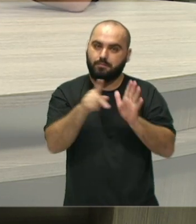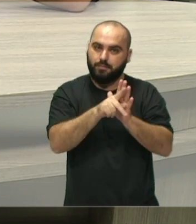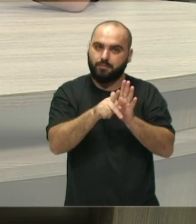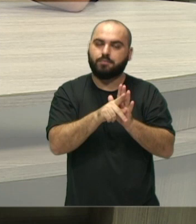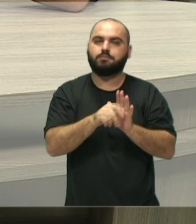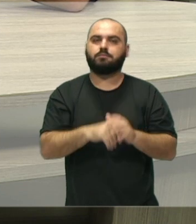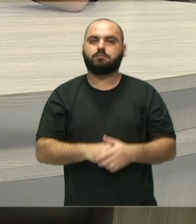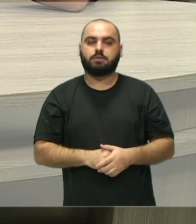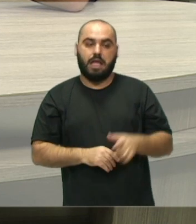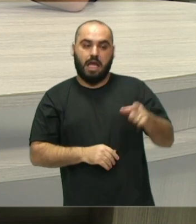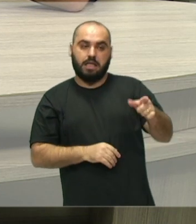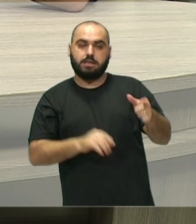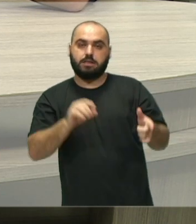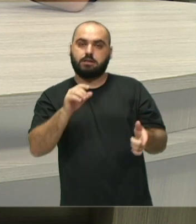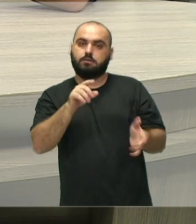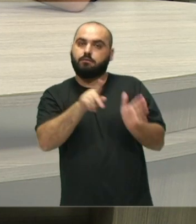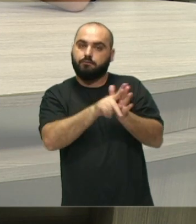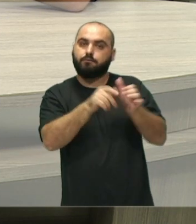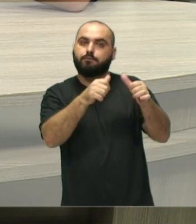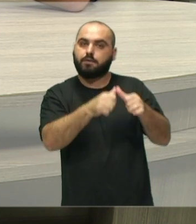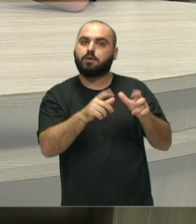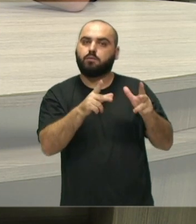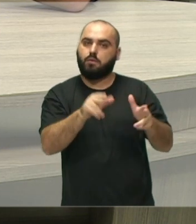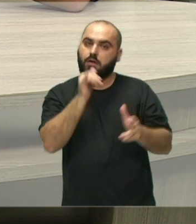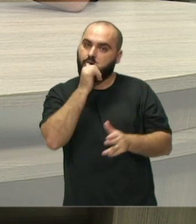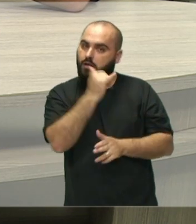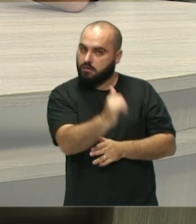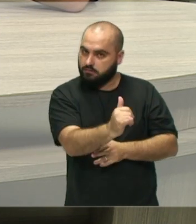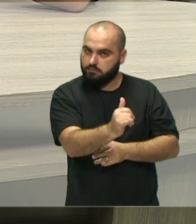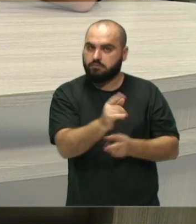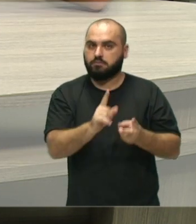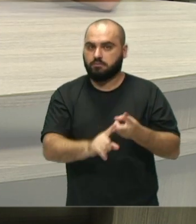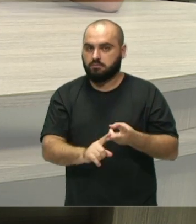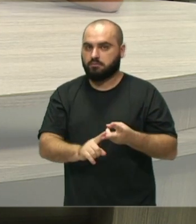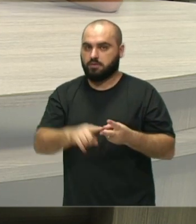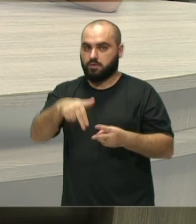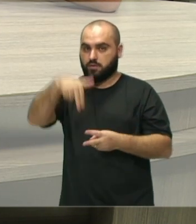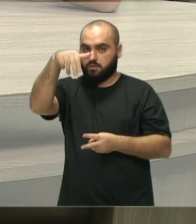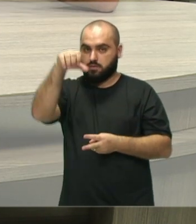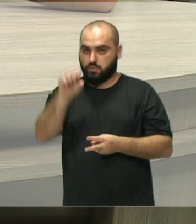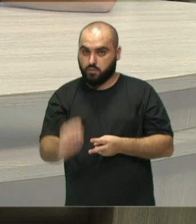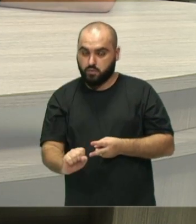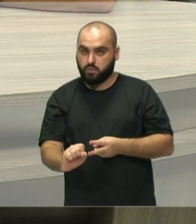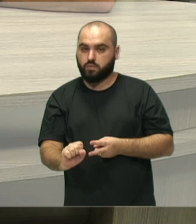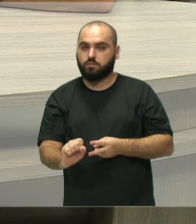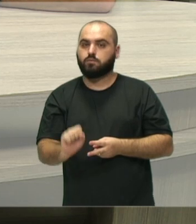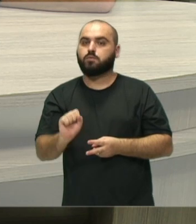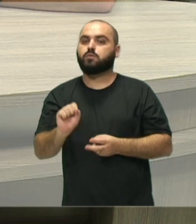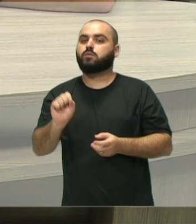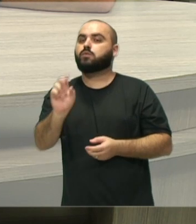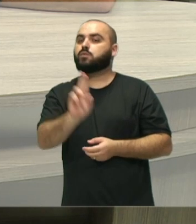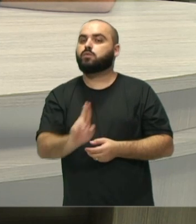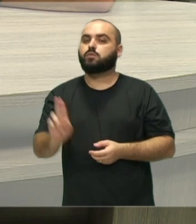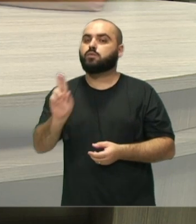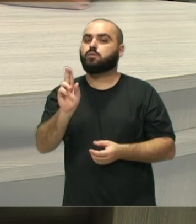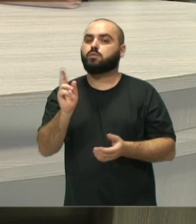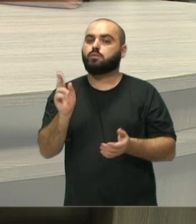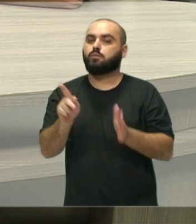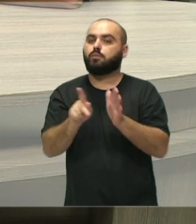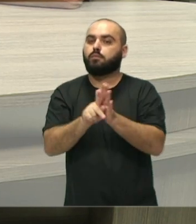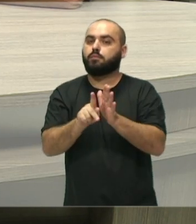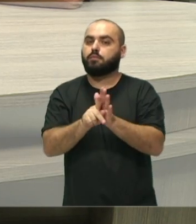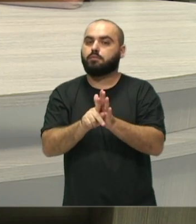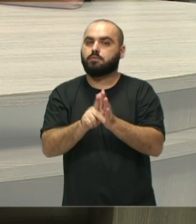vai funcionar na modalidade de BRT, elétrico. O sistema norte e o sistema sul, ele vai atuar com